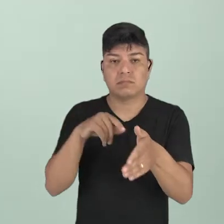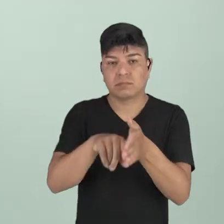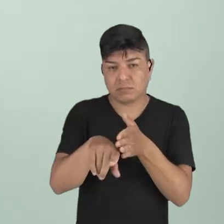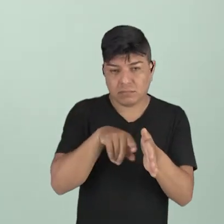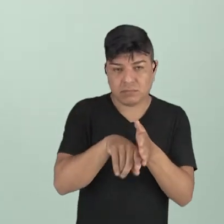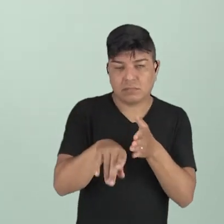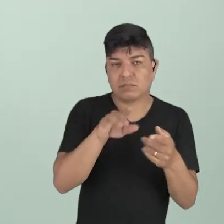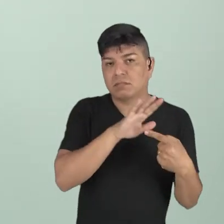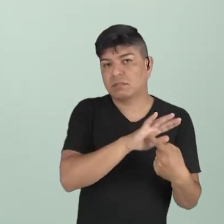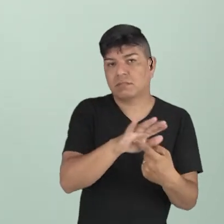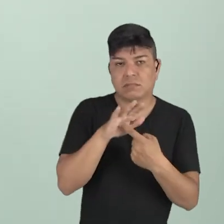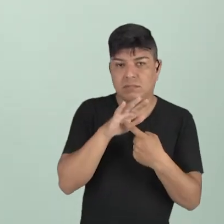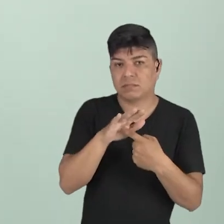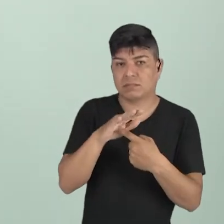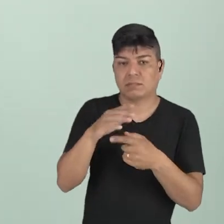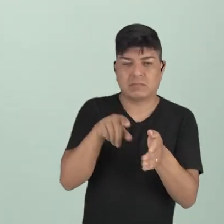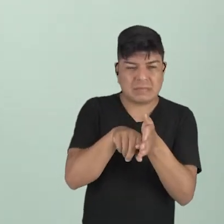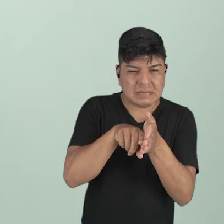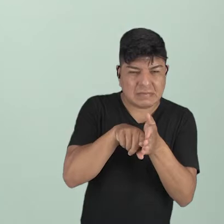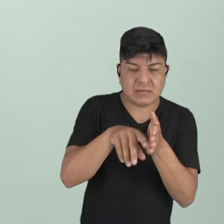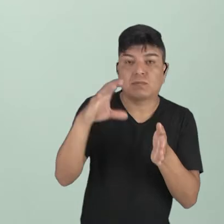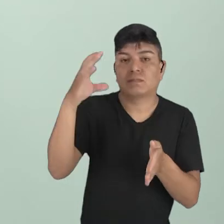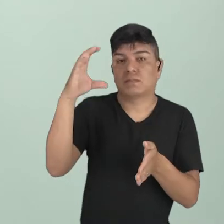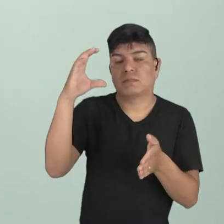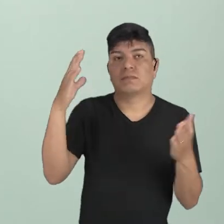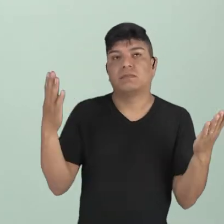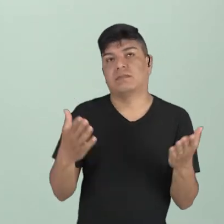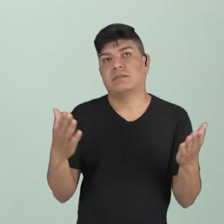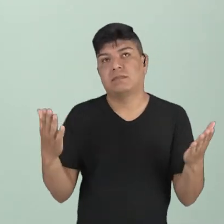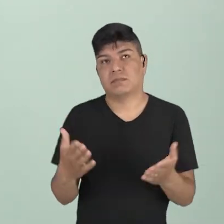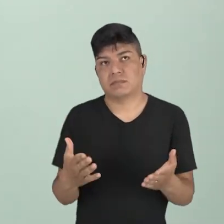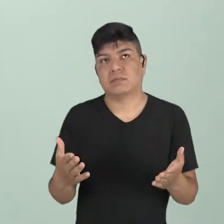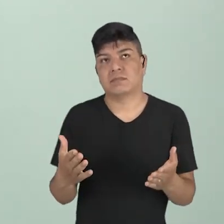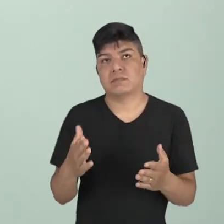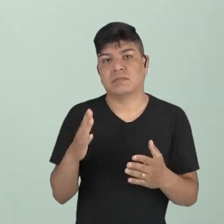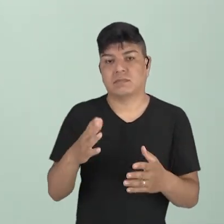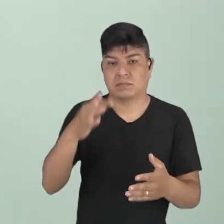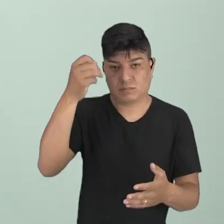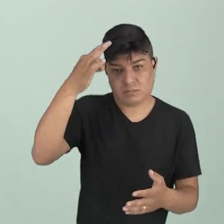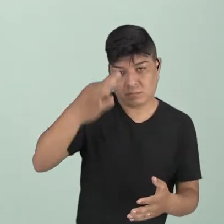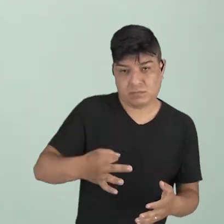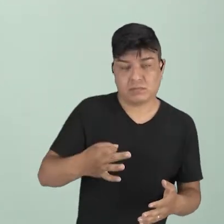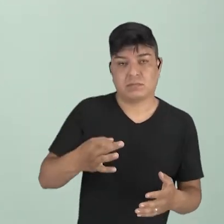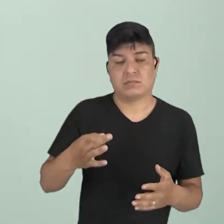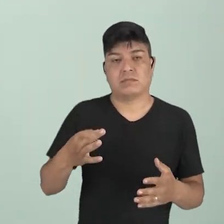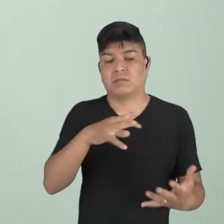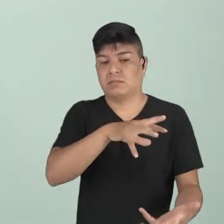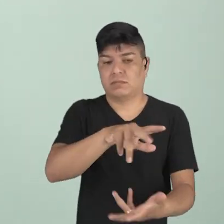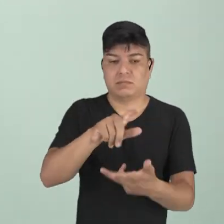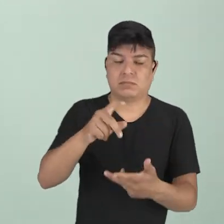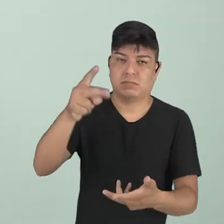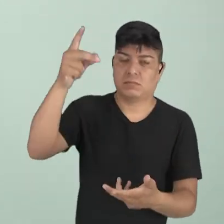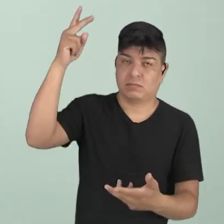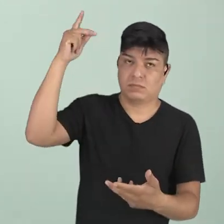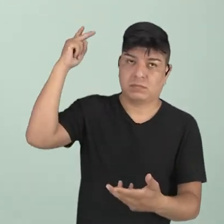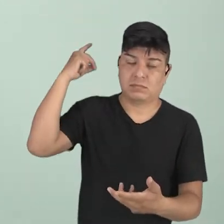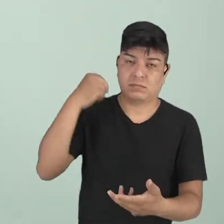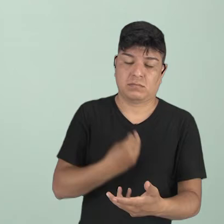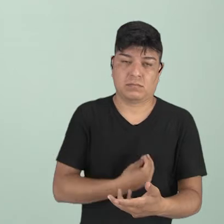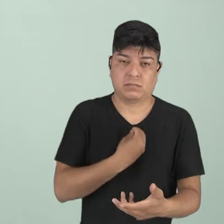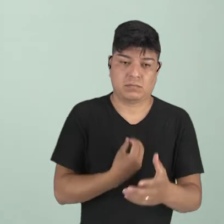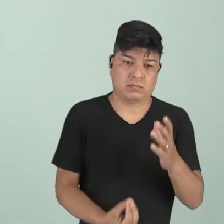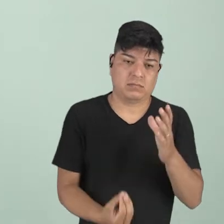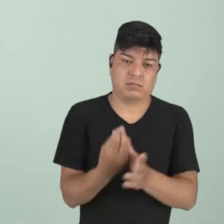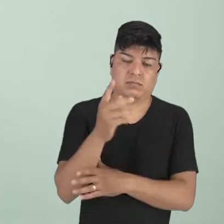pontos levantados pela ciência, né? É o que nós temos aí comprovado, né, da Terra primitiva, da vida que surgiu após